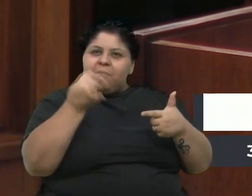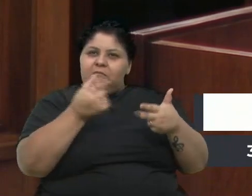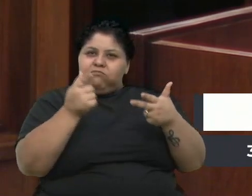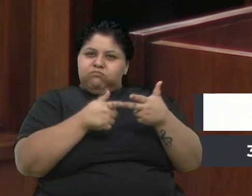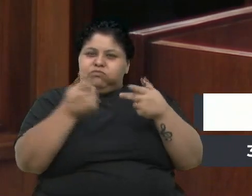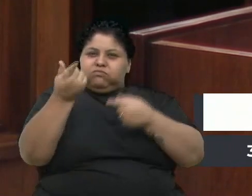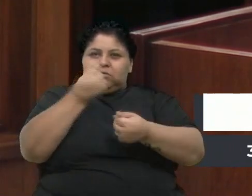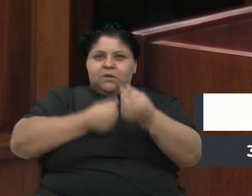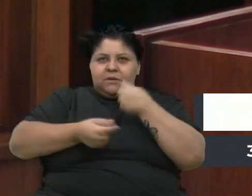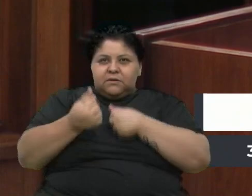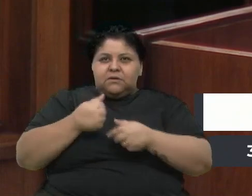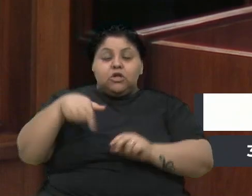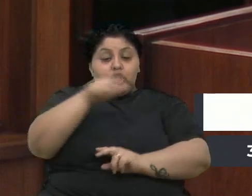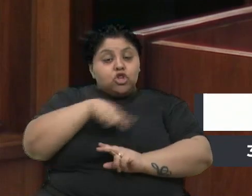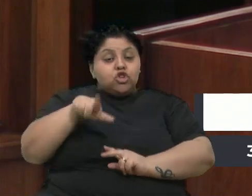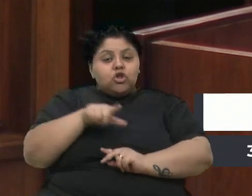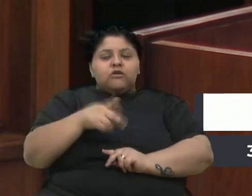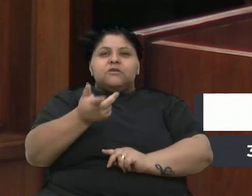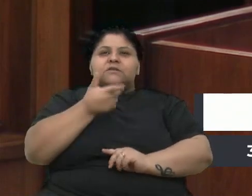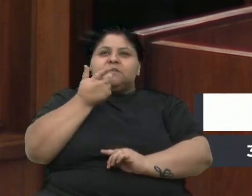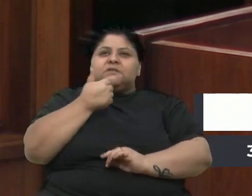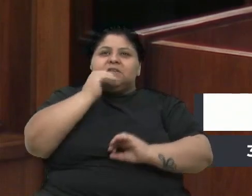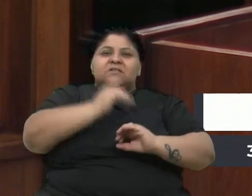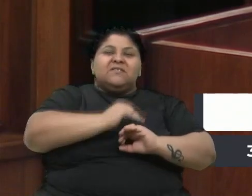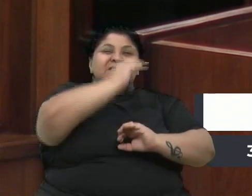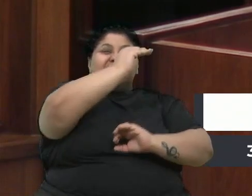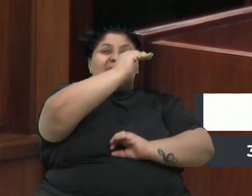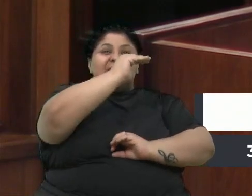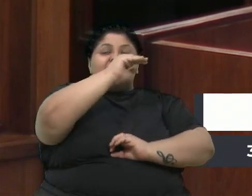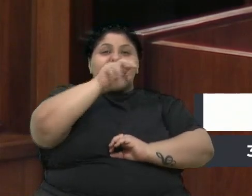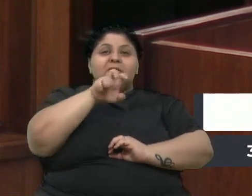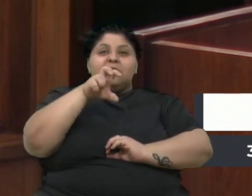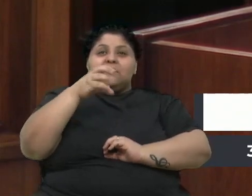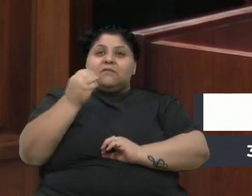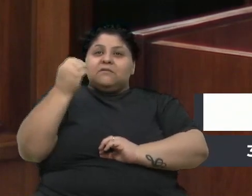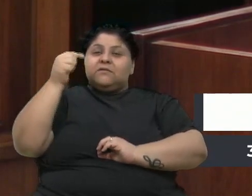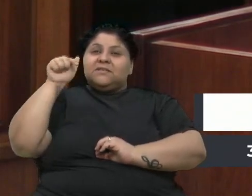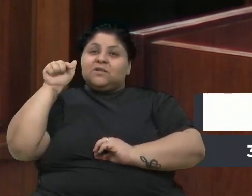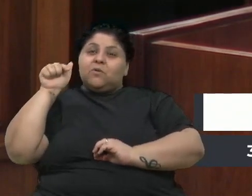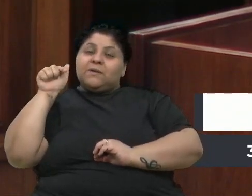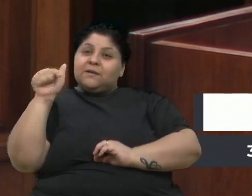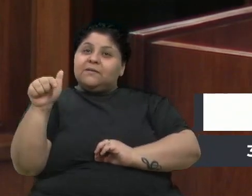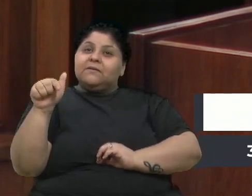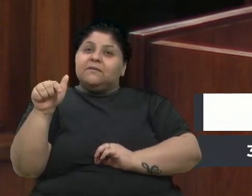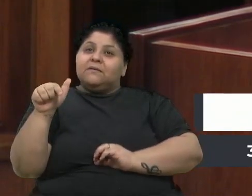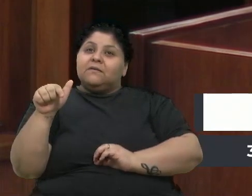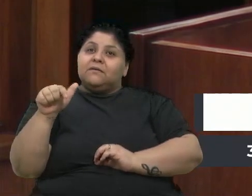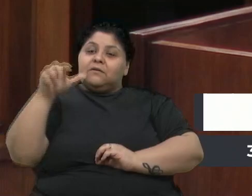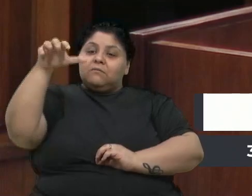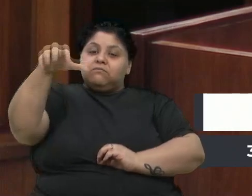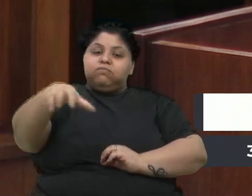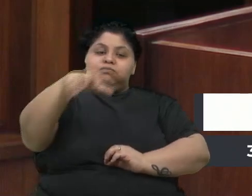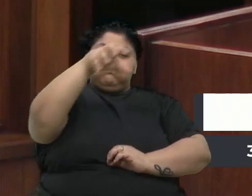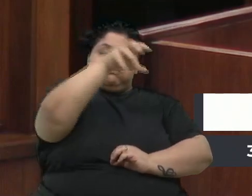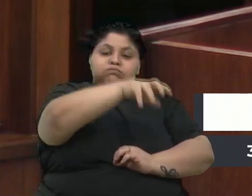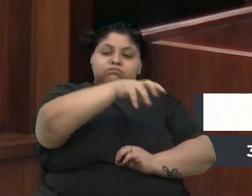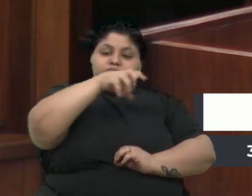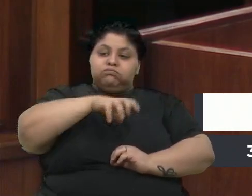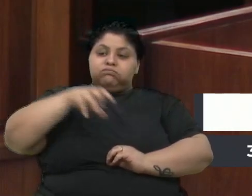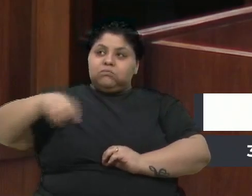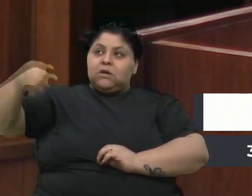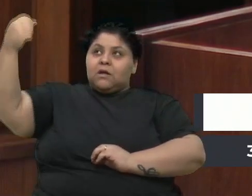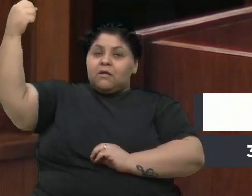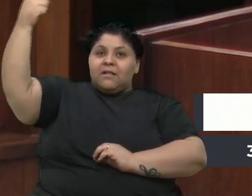economia. Nós estamos falando de mais de 50 mil pontos que estarão sendo iluminados,